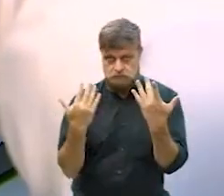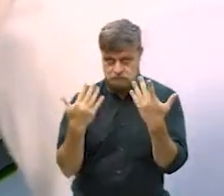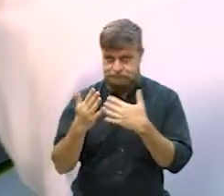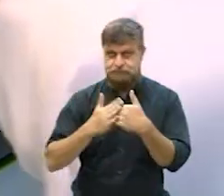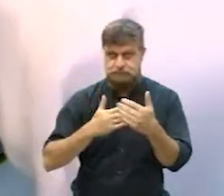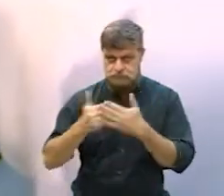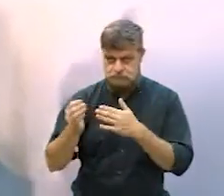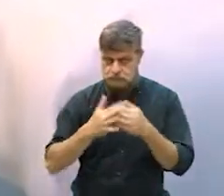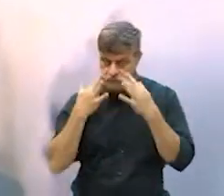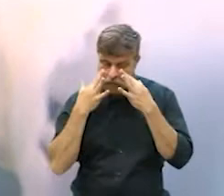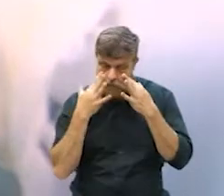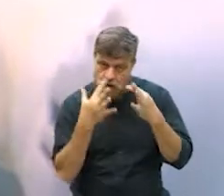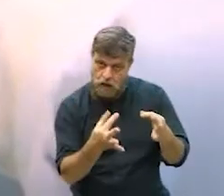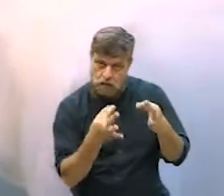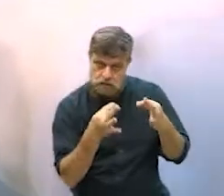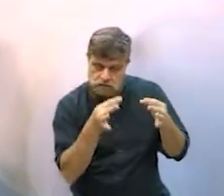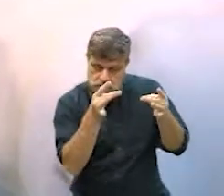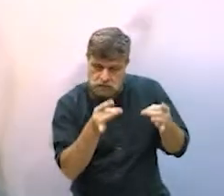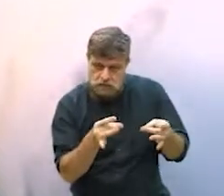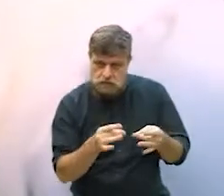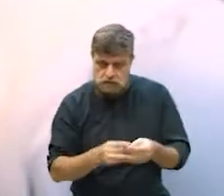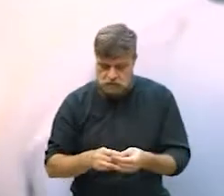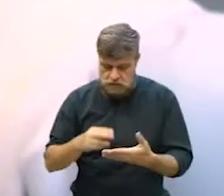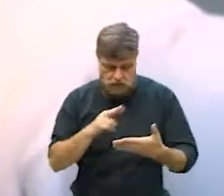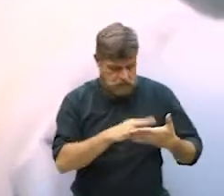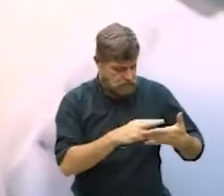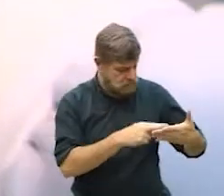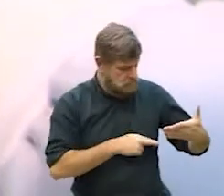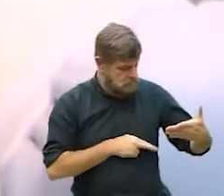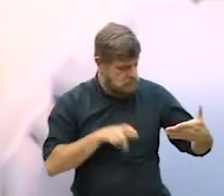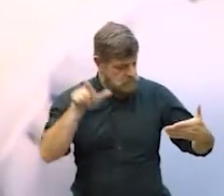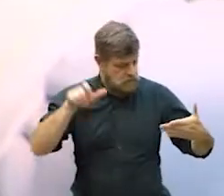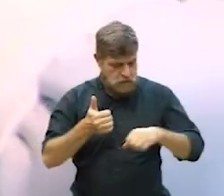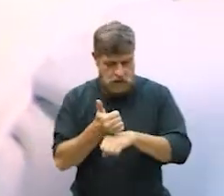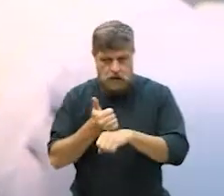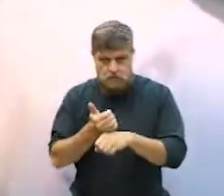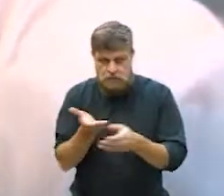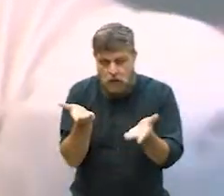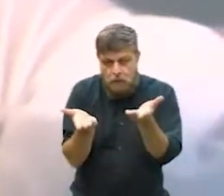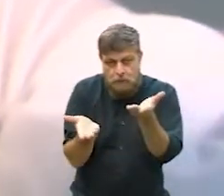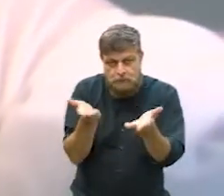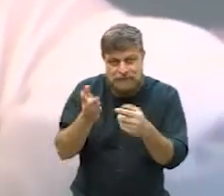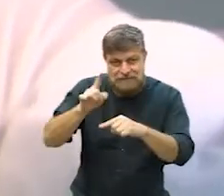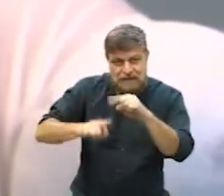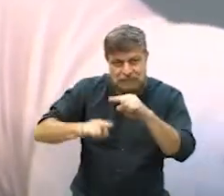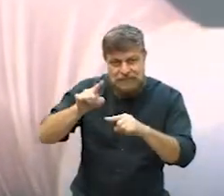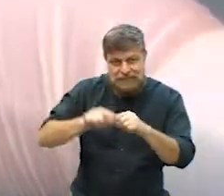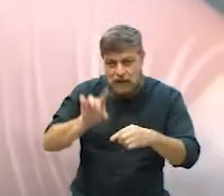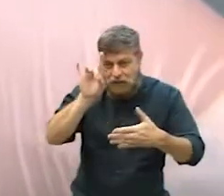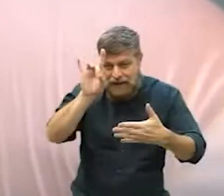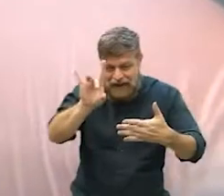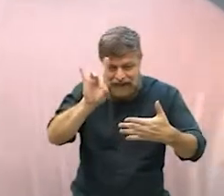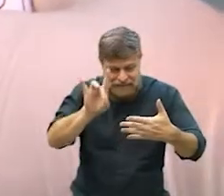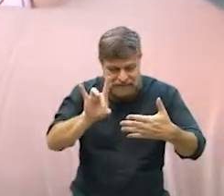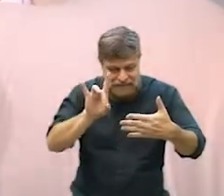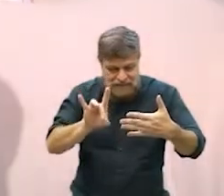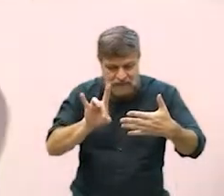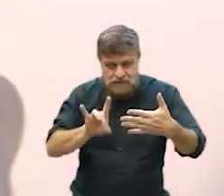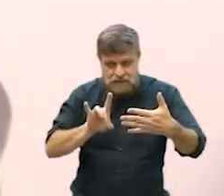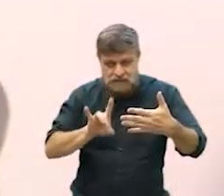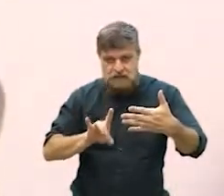toda manual e pede atenção. Com a receita na mão, o profissional pesa cada componente.